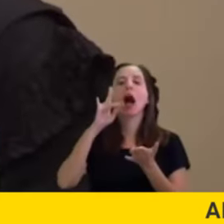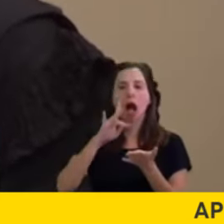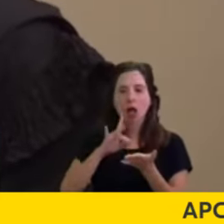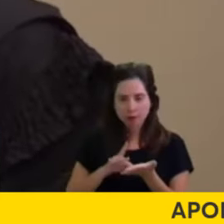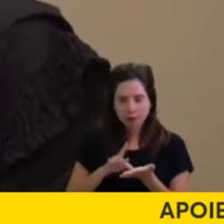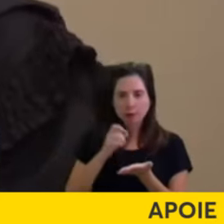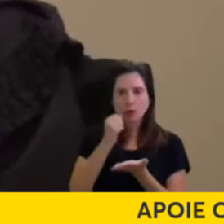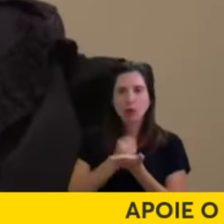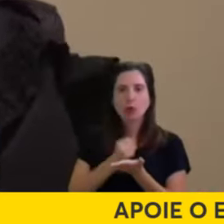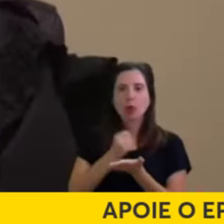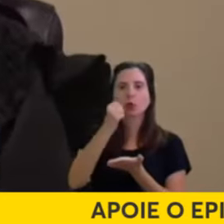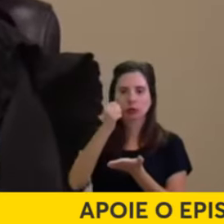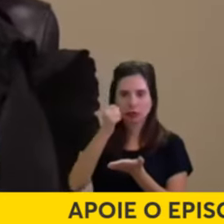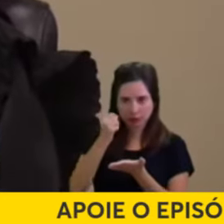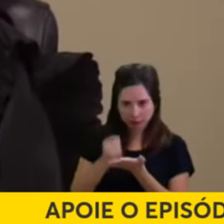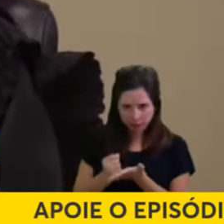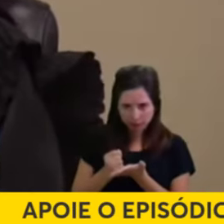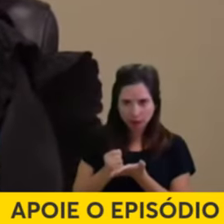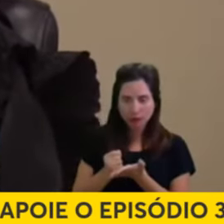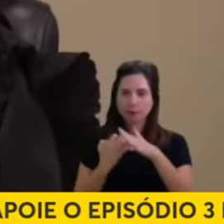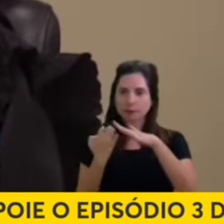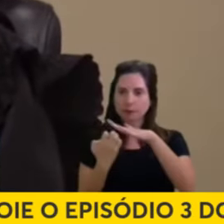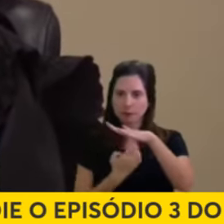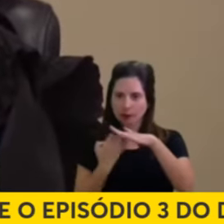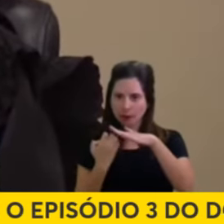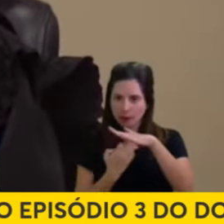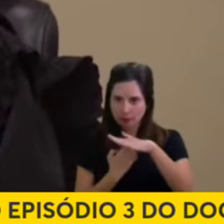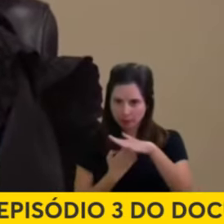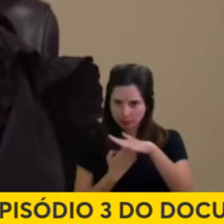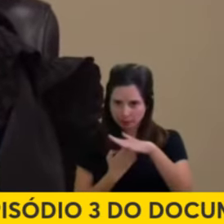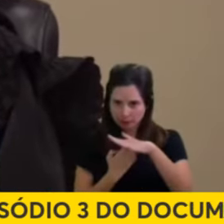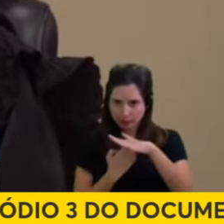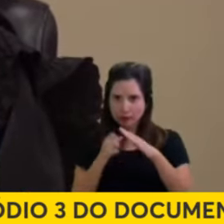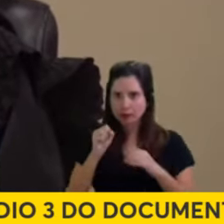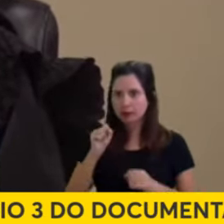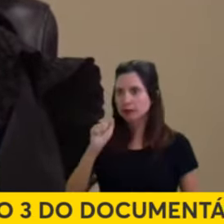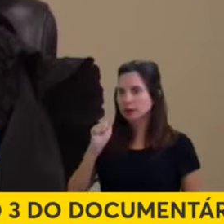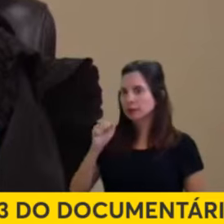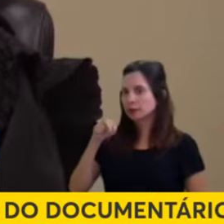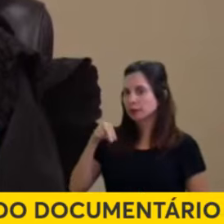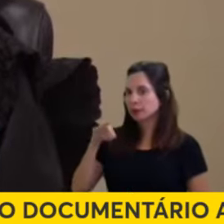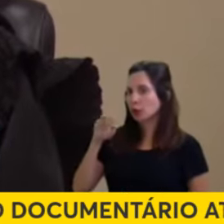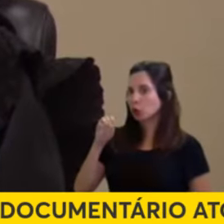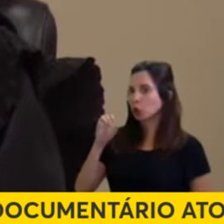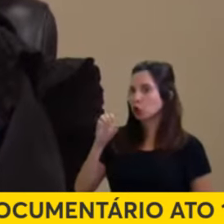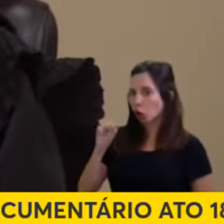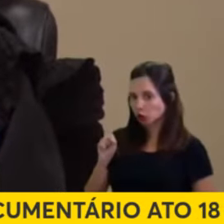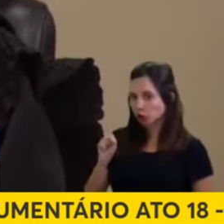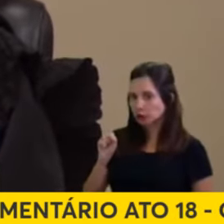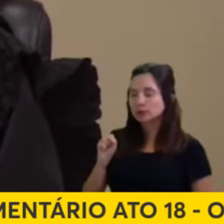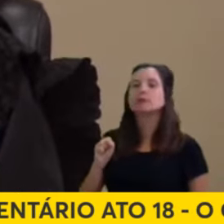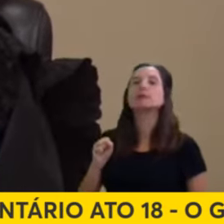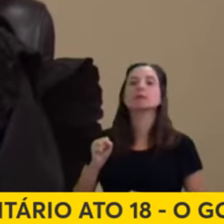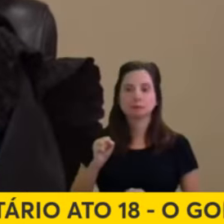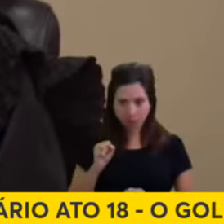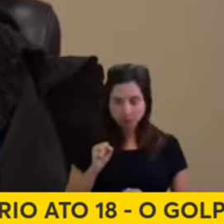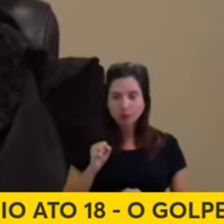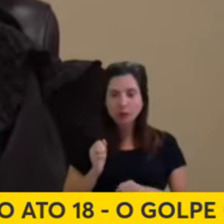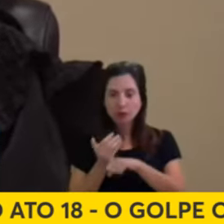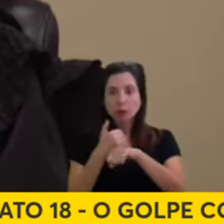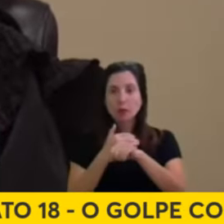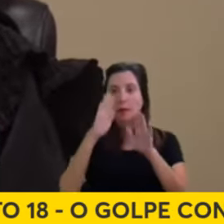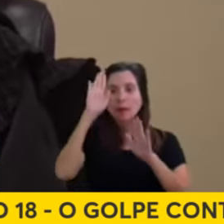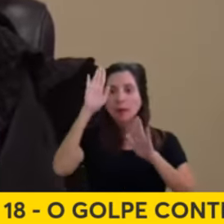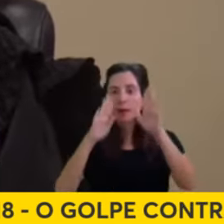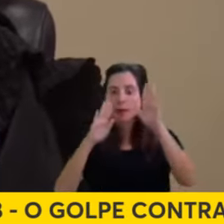remunerar um dos sócios da empresa contratada o z Santana Santos por sua suposta atuação como articulador político da pré-campanha de moro junto